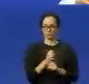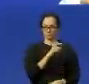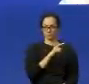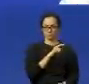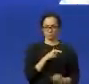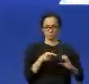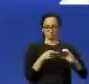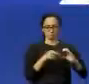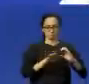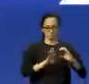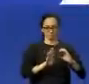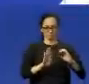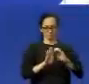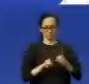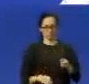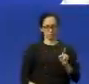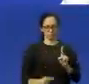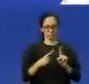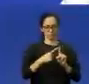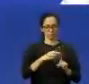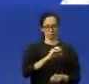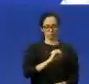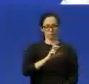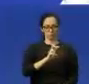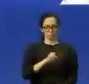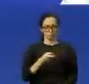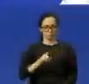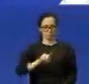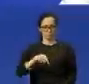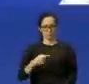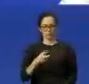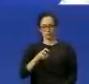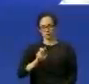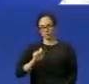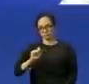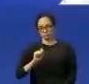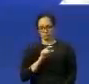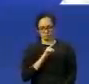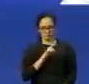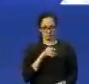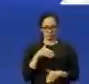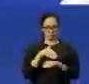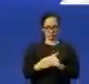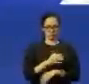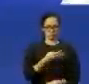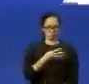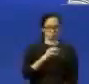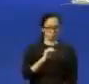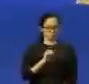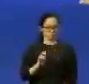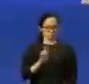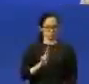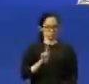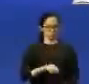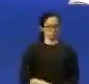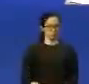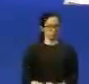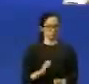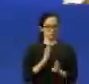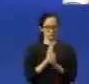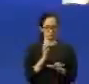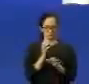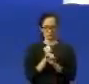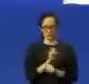trecho CB será 1 mais 0,5, 1,5 ampere, que fluirá pelo resistor de 40 ohms. Então, nós podemos facilmente